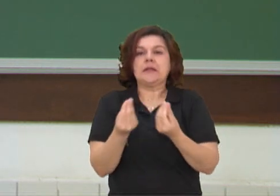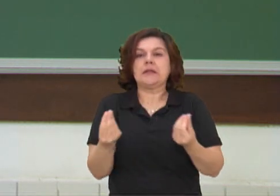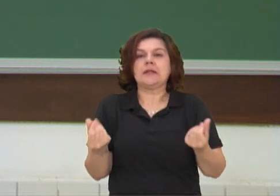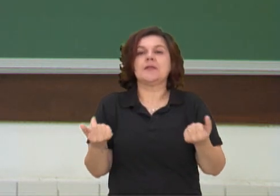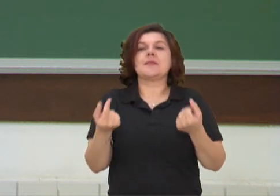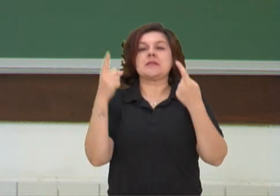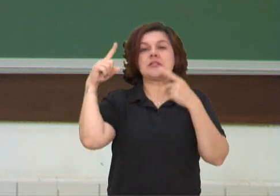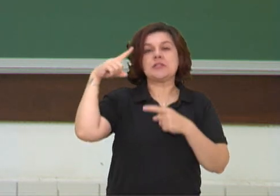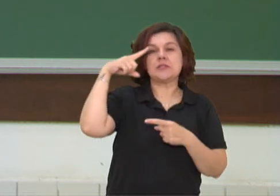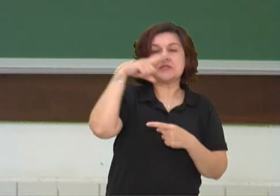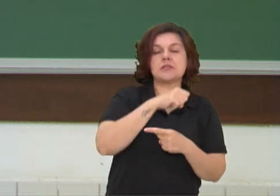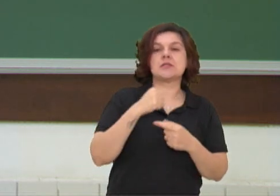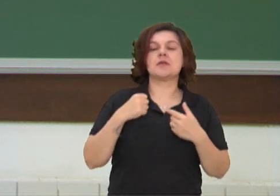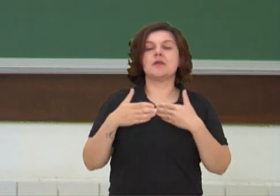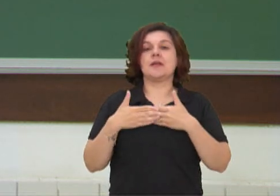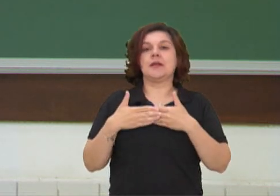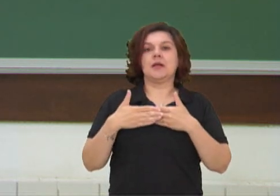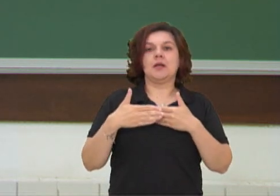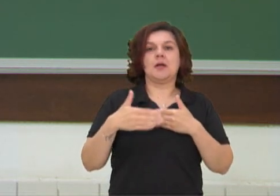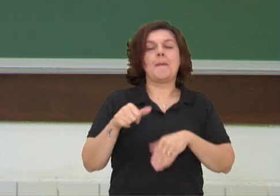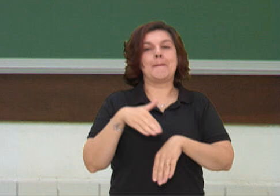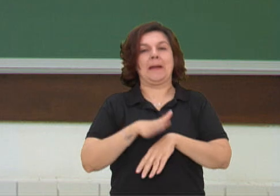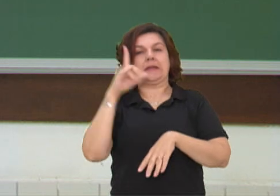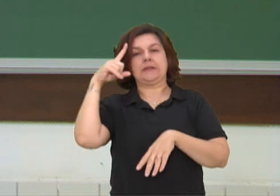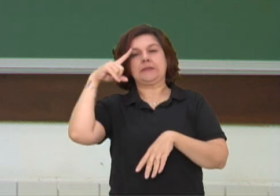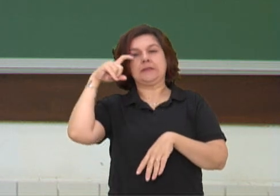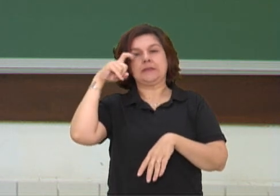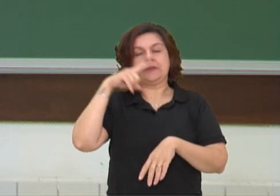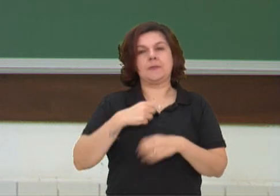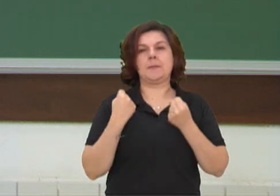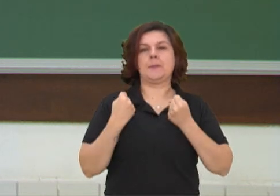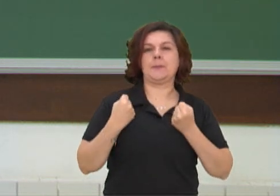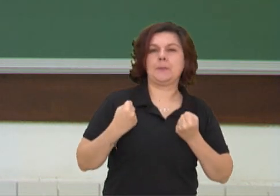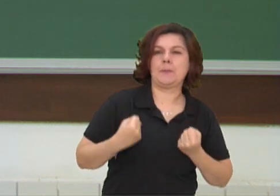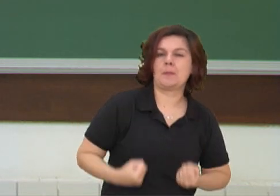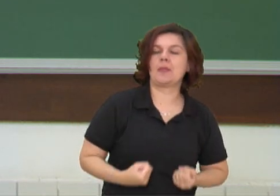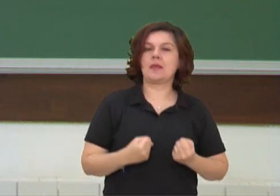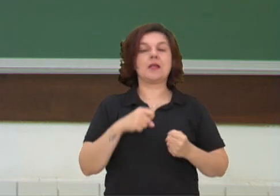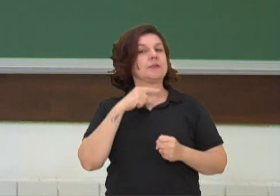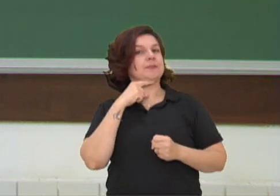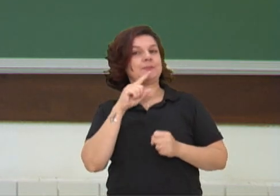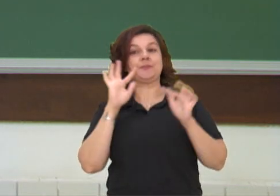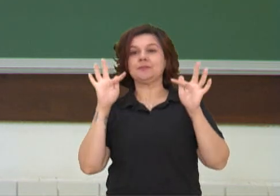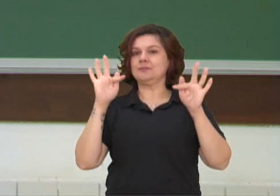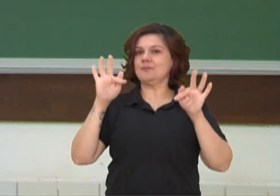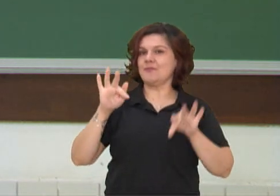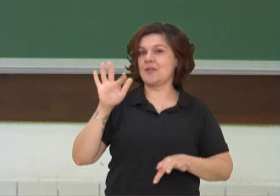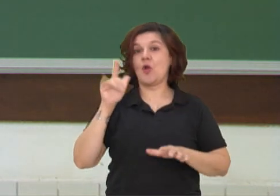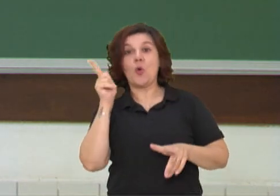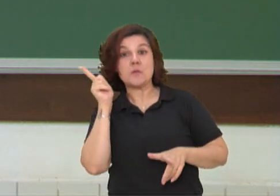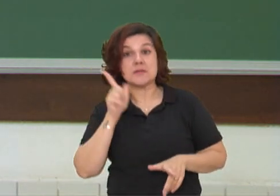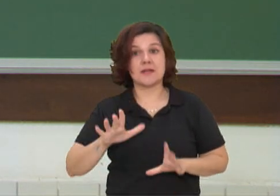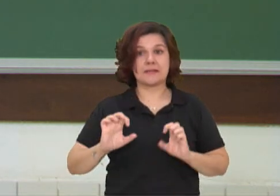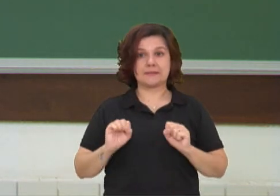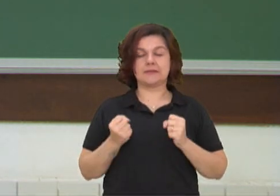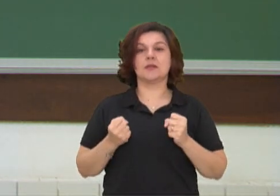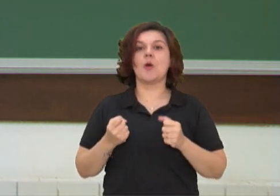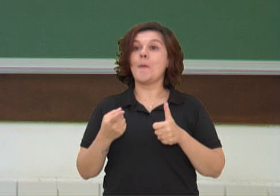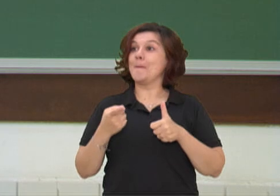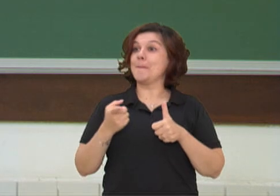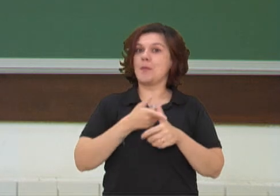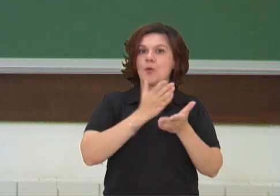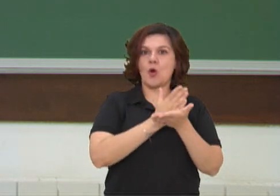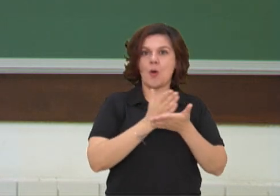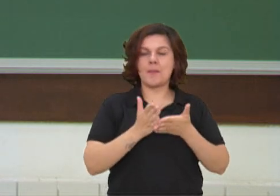corpo e, consequentemente, elas vão ter mais dificuldades de concluir aquele exercício até o final. Então, nas primeiras séries, ali, nas